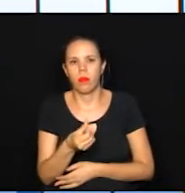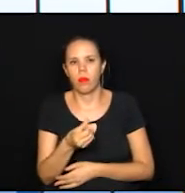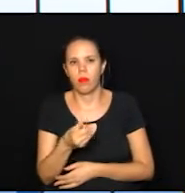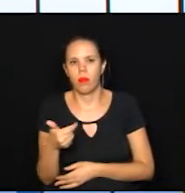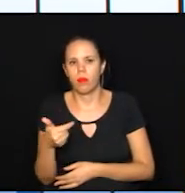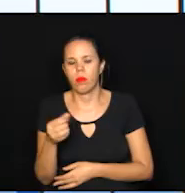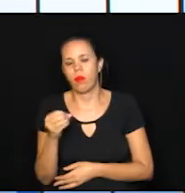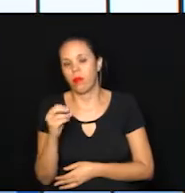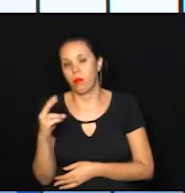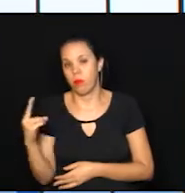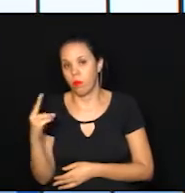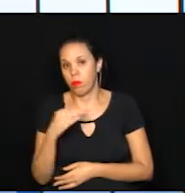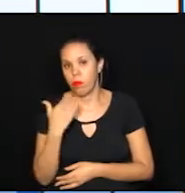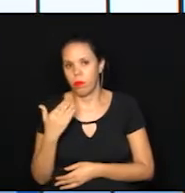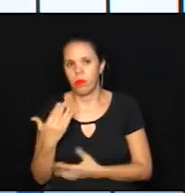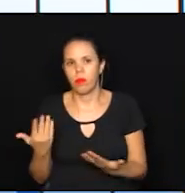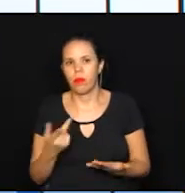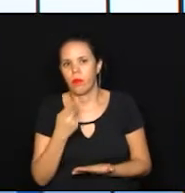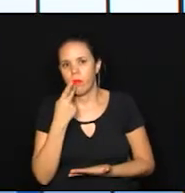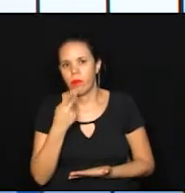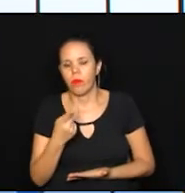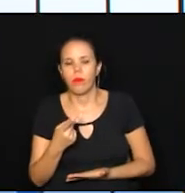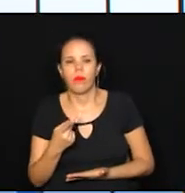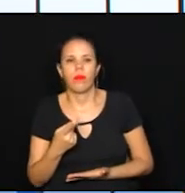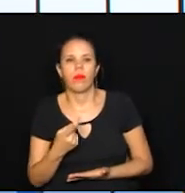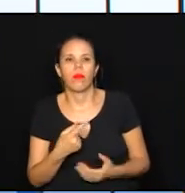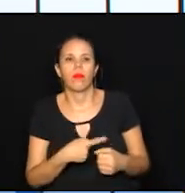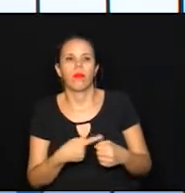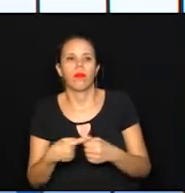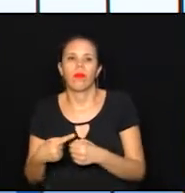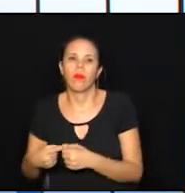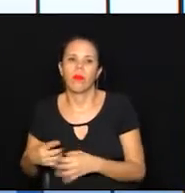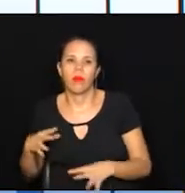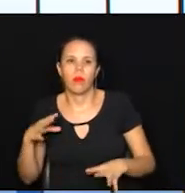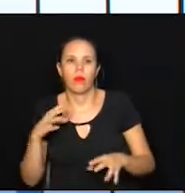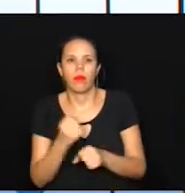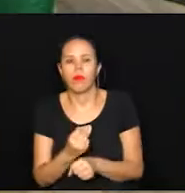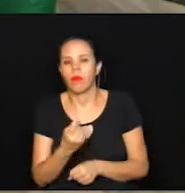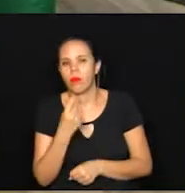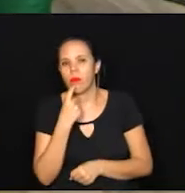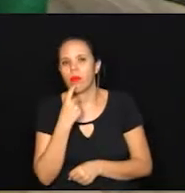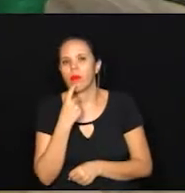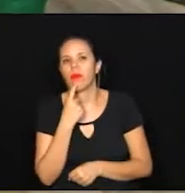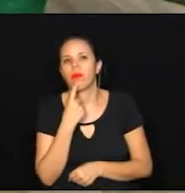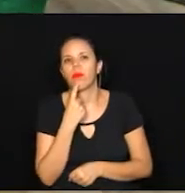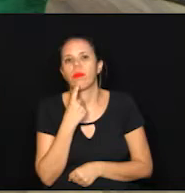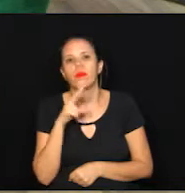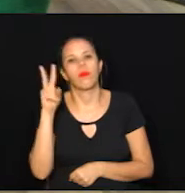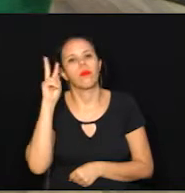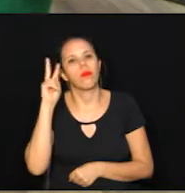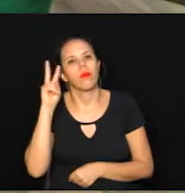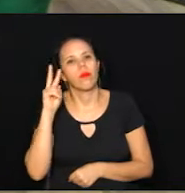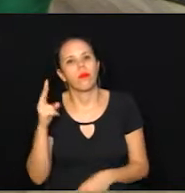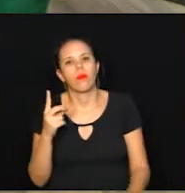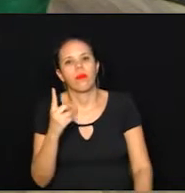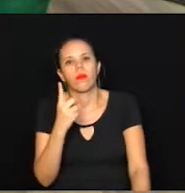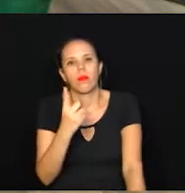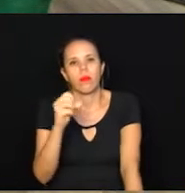67.602 mortes. Agora nós vamos falar da região metropolitana de Campinas, também atualização nessa última segunda-feira, olha